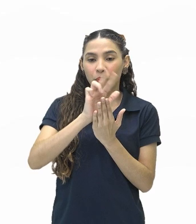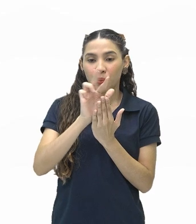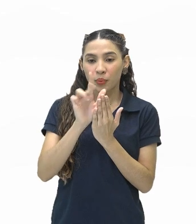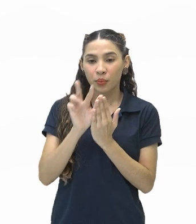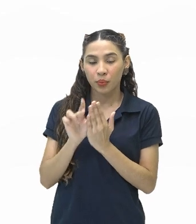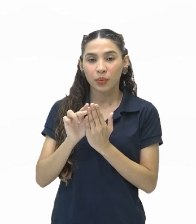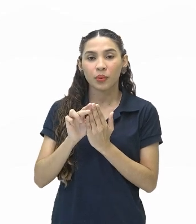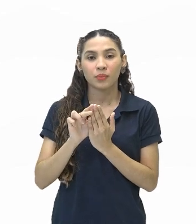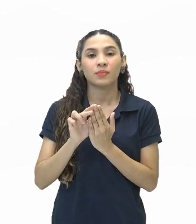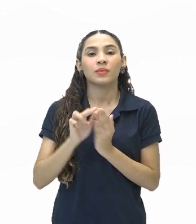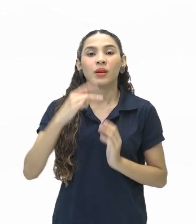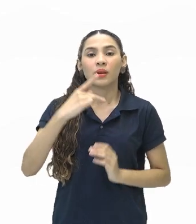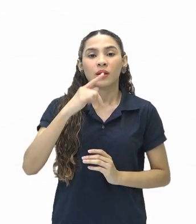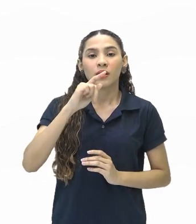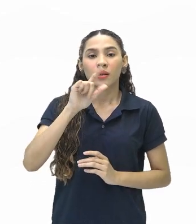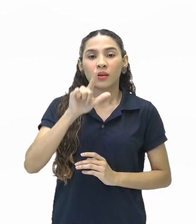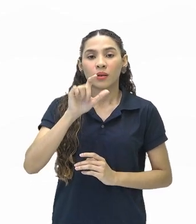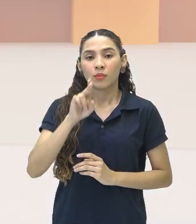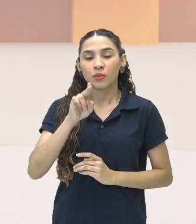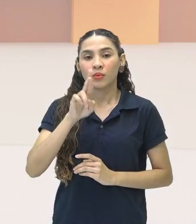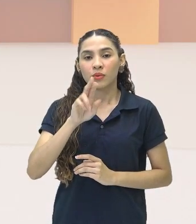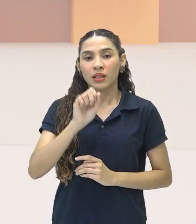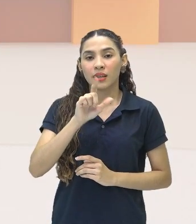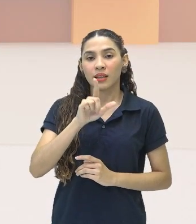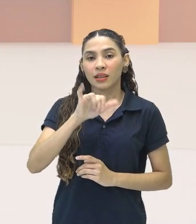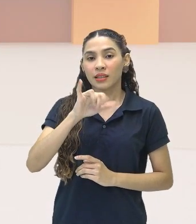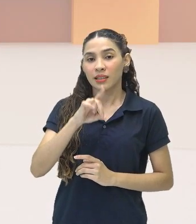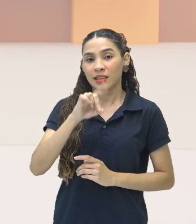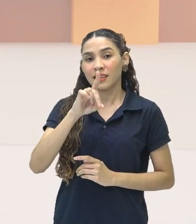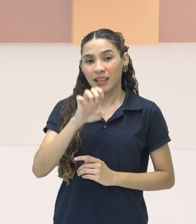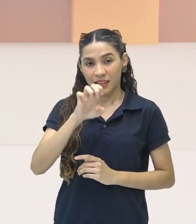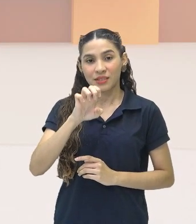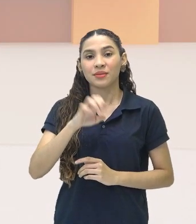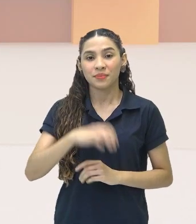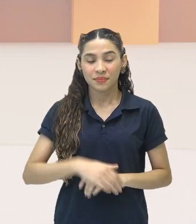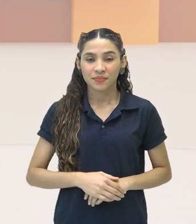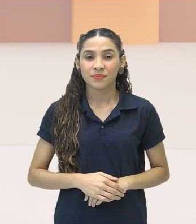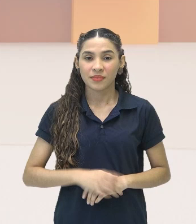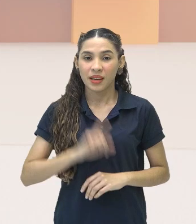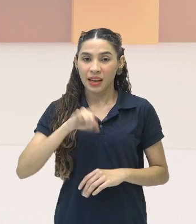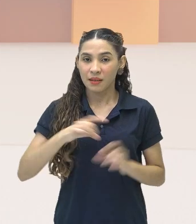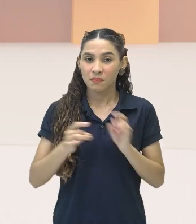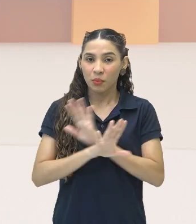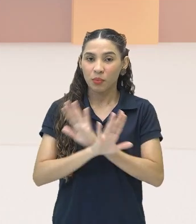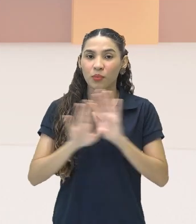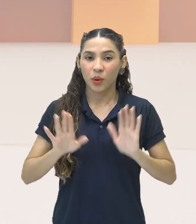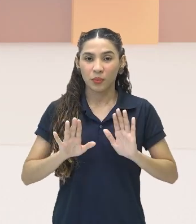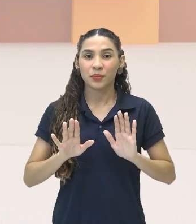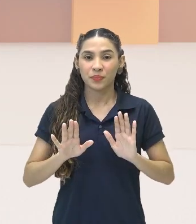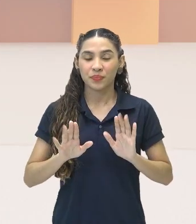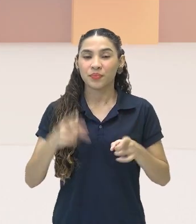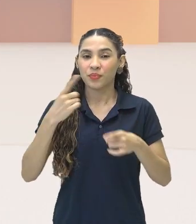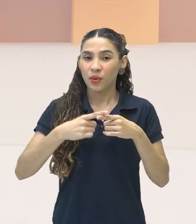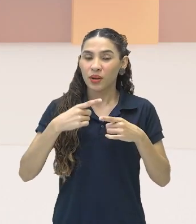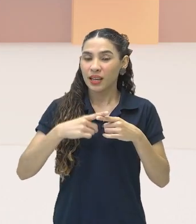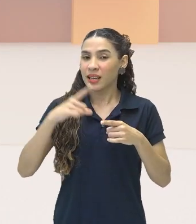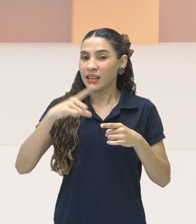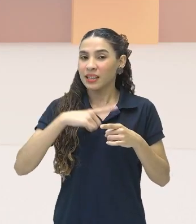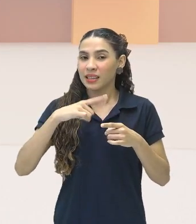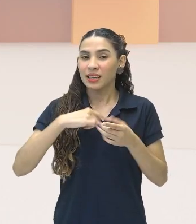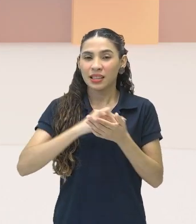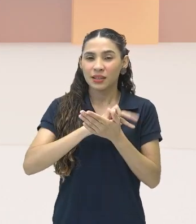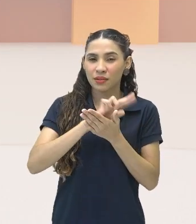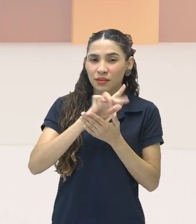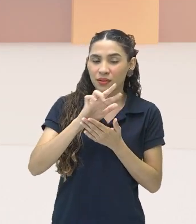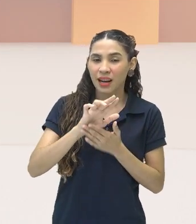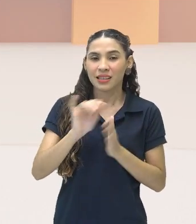pluralidade. É plural. O mestiço, ele é plural. É completo. né? Porque tem um pouco de cada